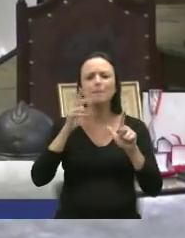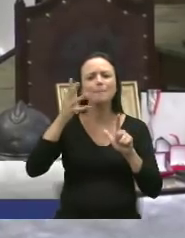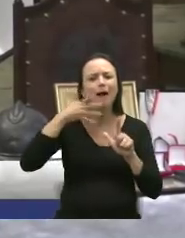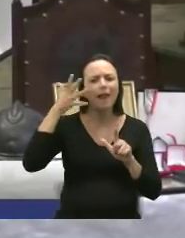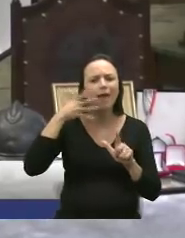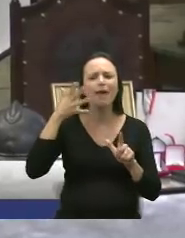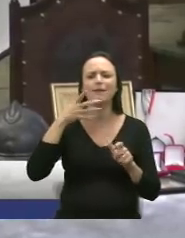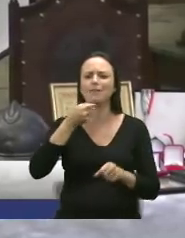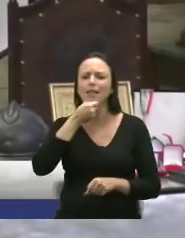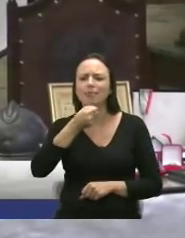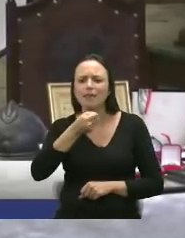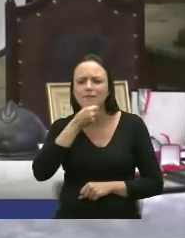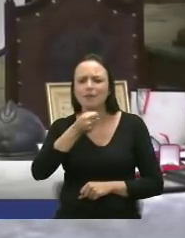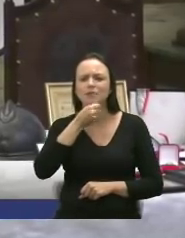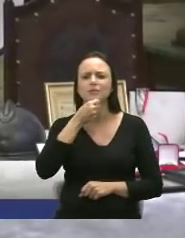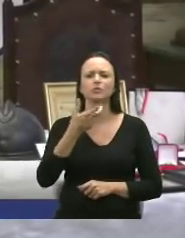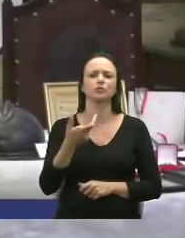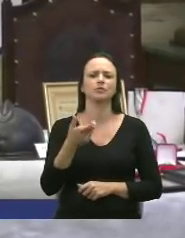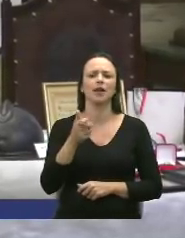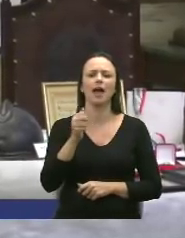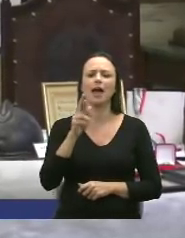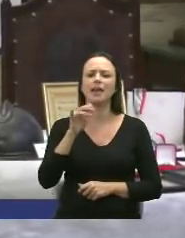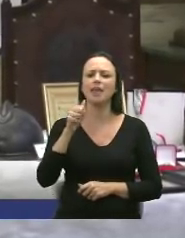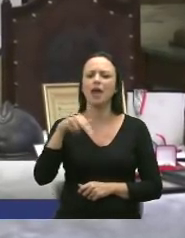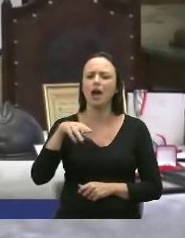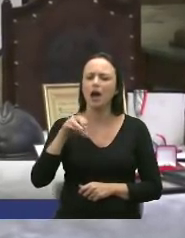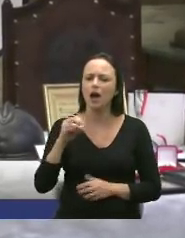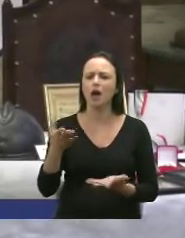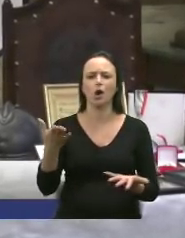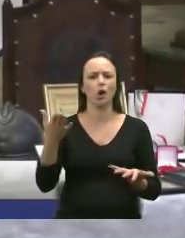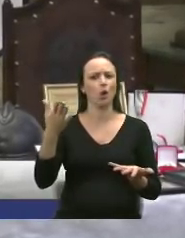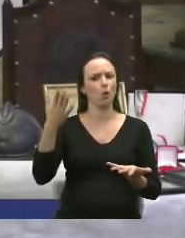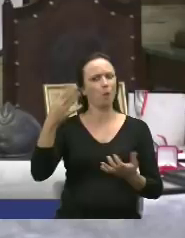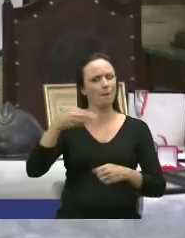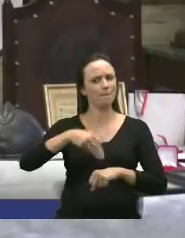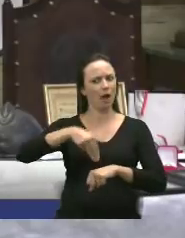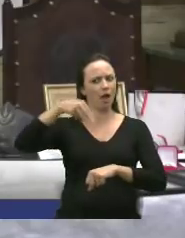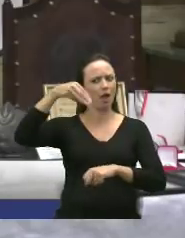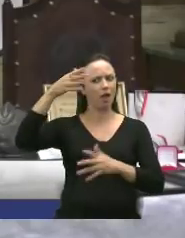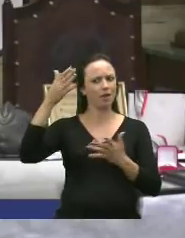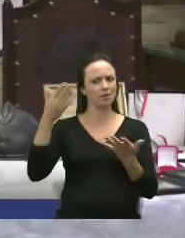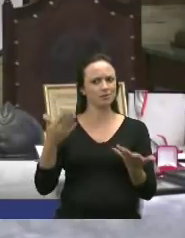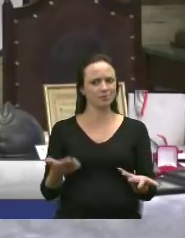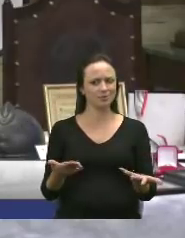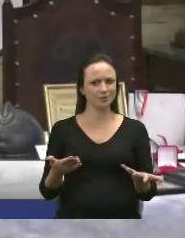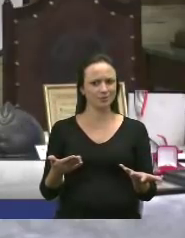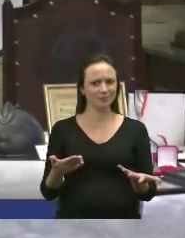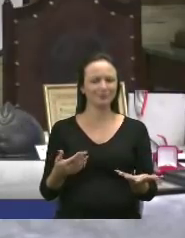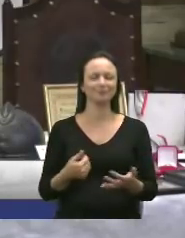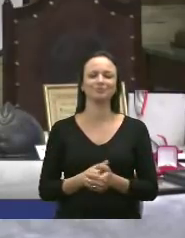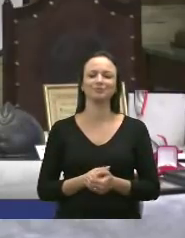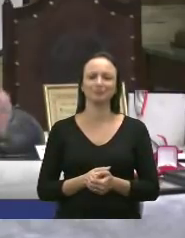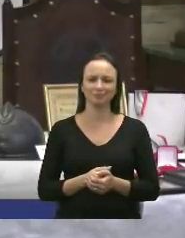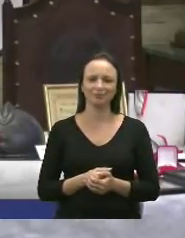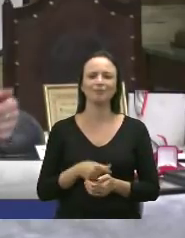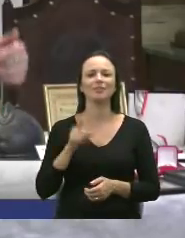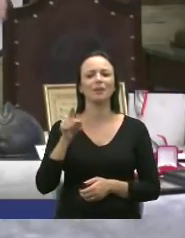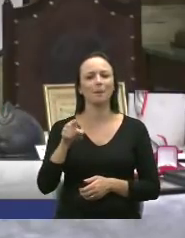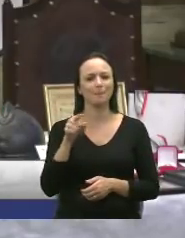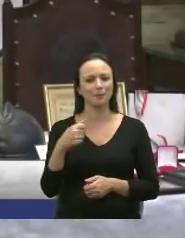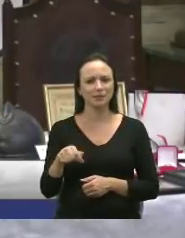Alves. Ariano Suassuna, mestre Ariano Suassuna. Mas, acima de tudo,